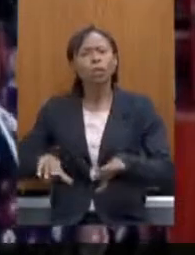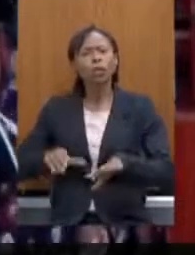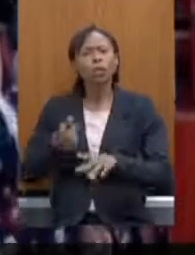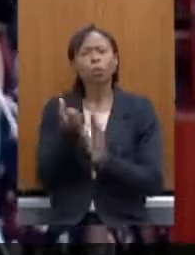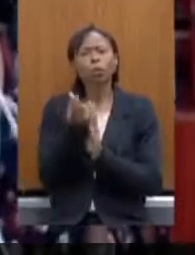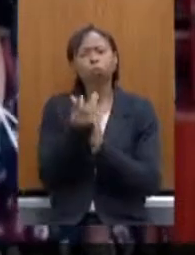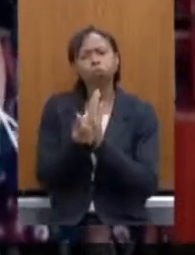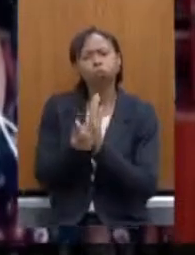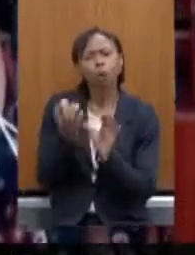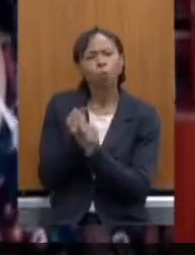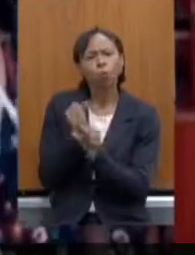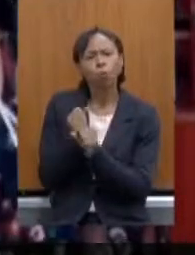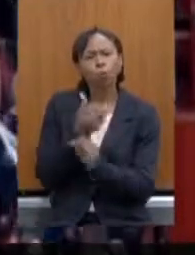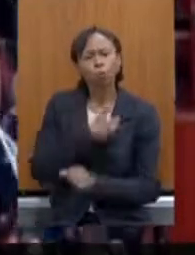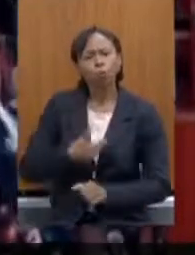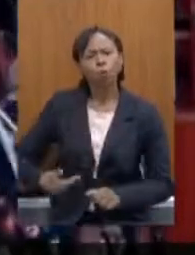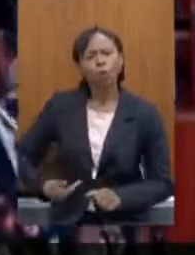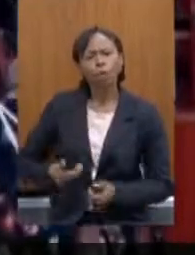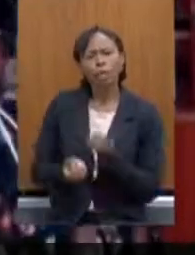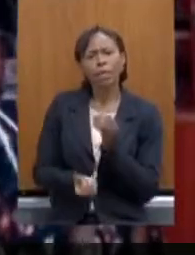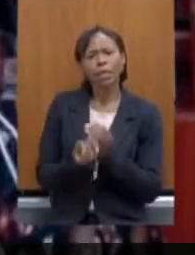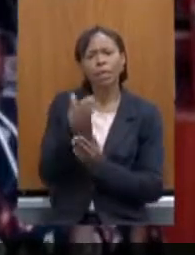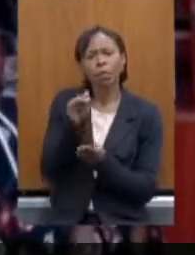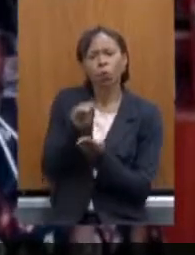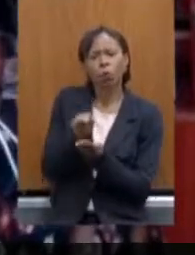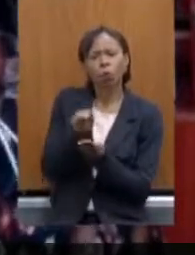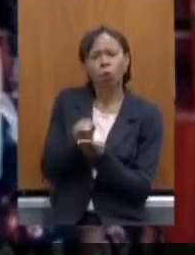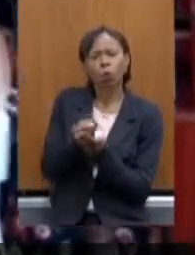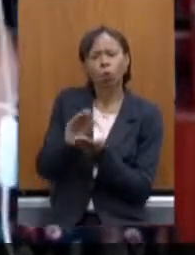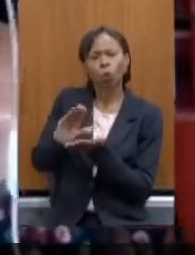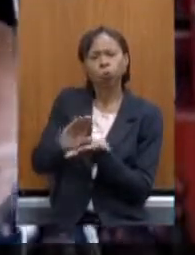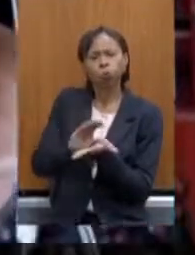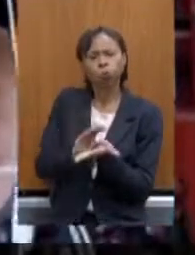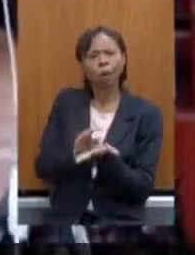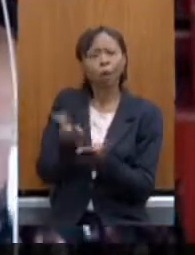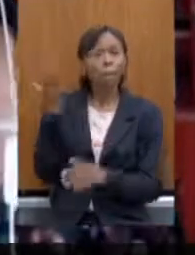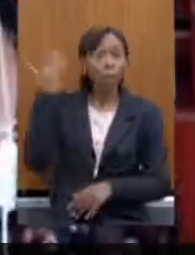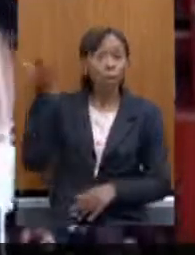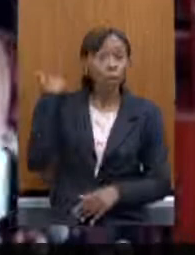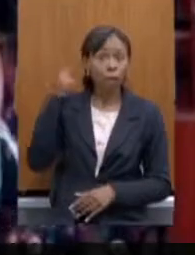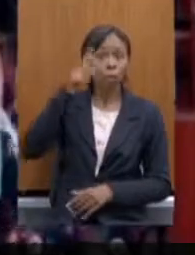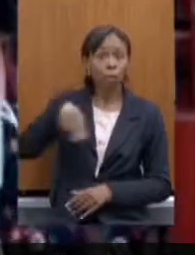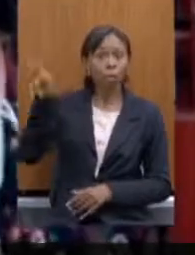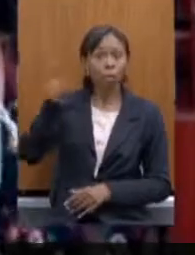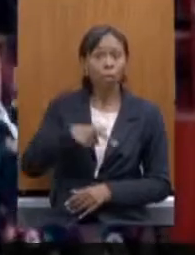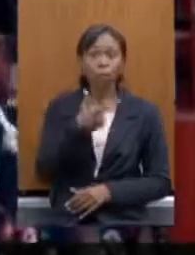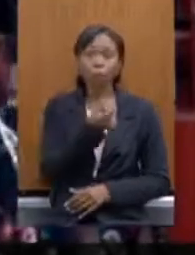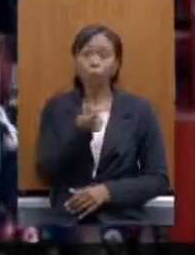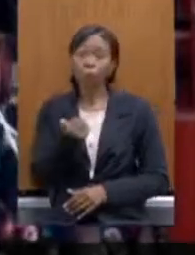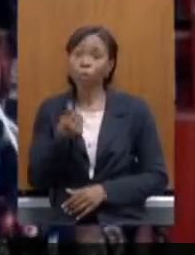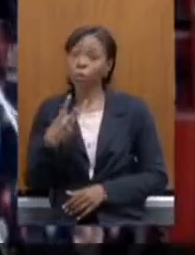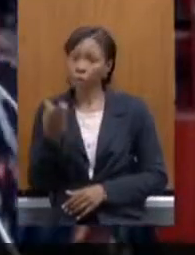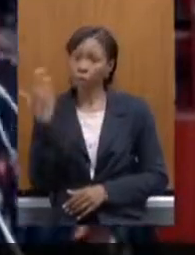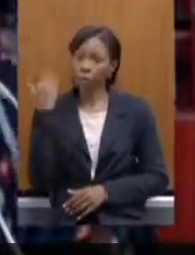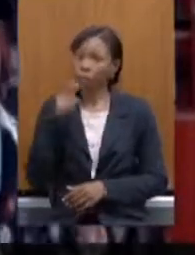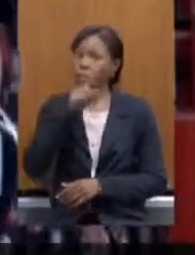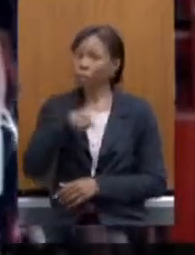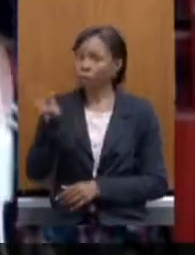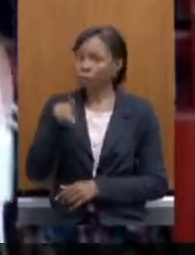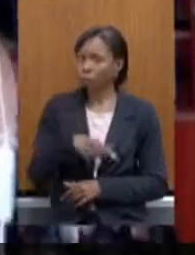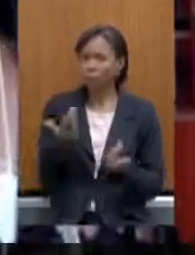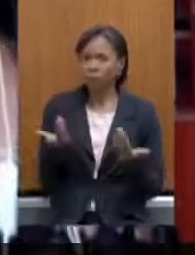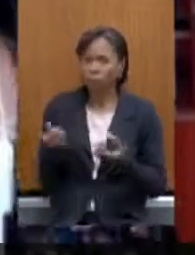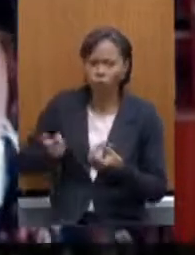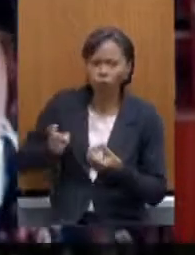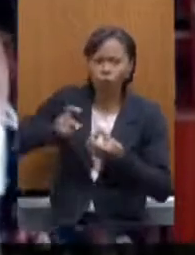com a criação do fundo de capitalização tira o passado foi extinto em 2013 e que agora